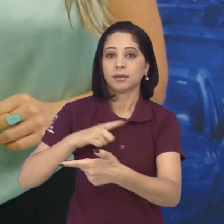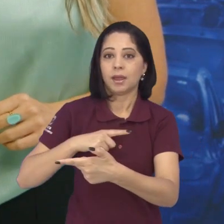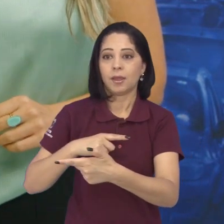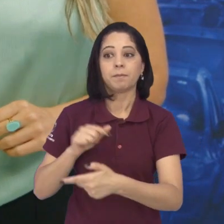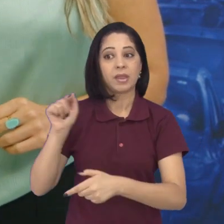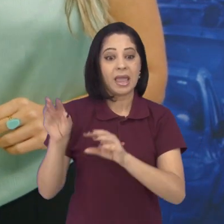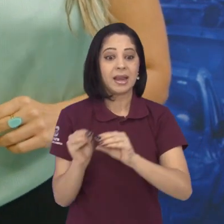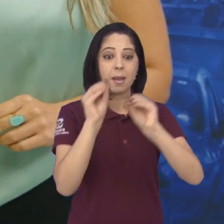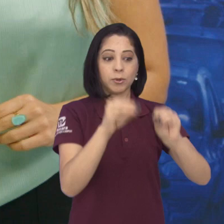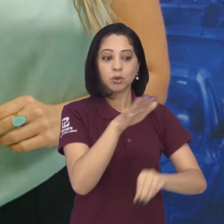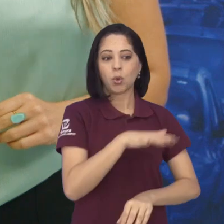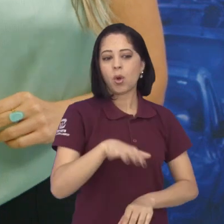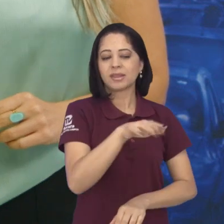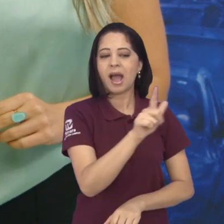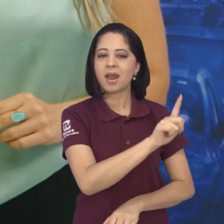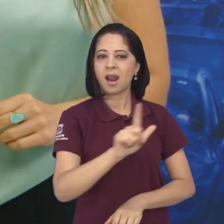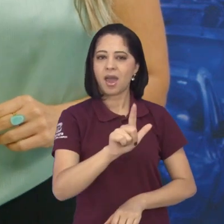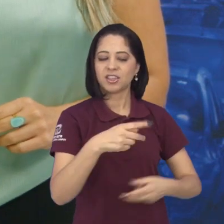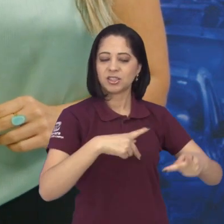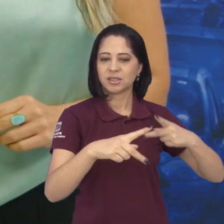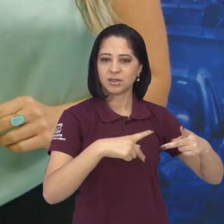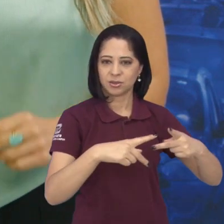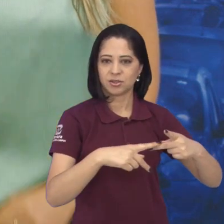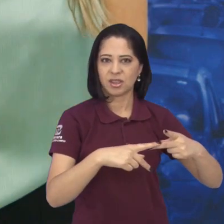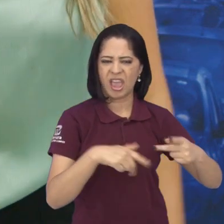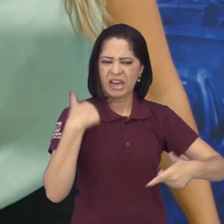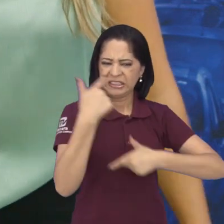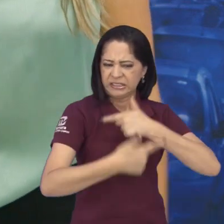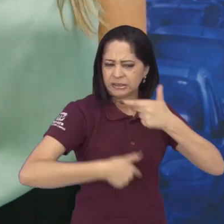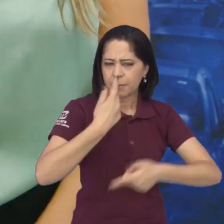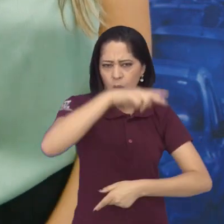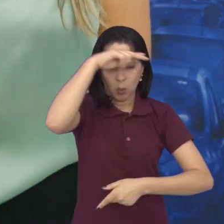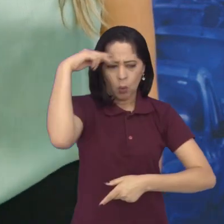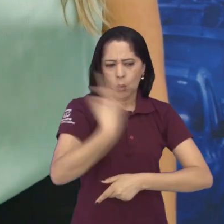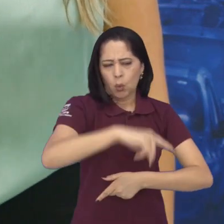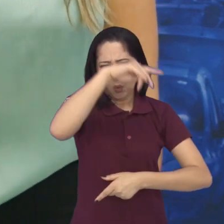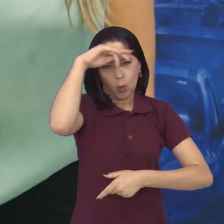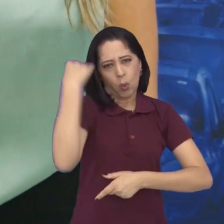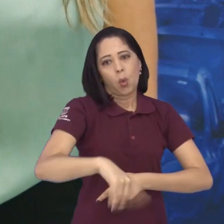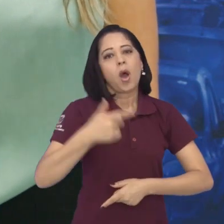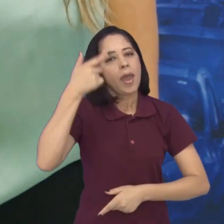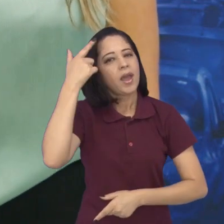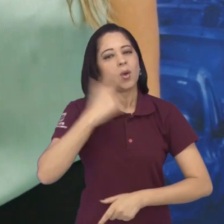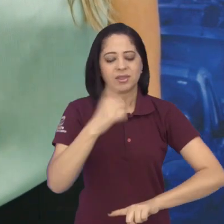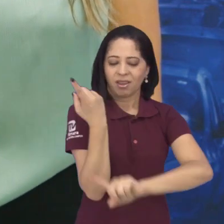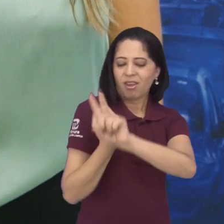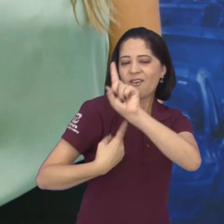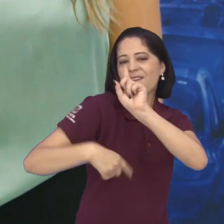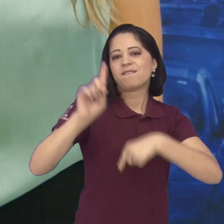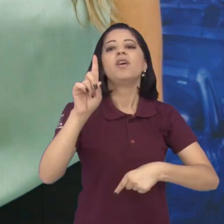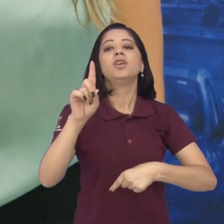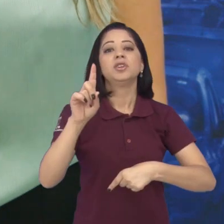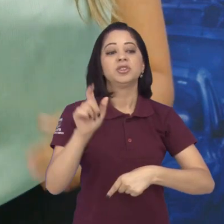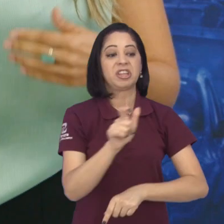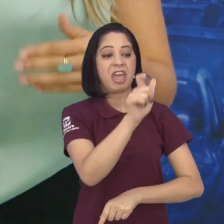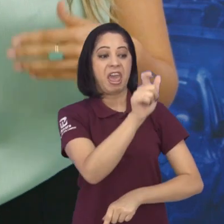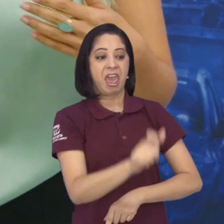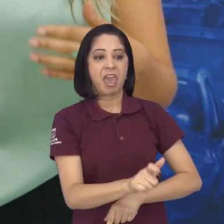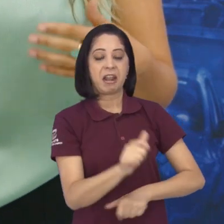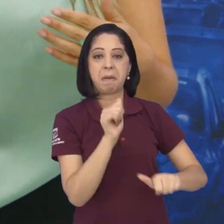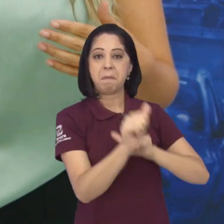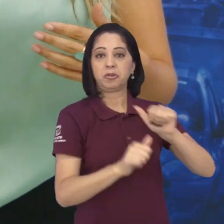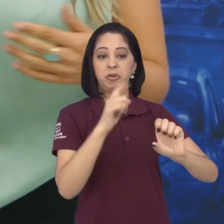Carlos Sattelmayer se instalou na região leste de São José dos Campos. Trabalhou duro para alcançar a estabilidade e,